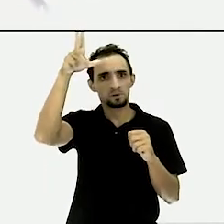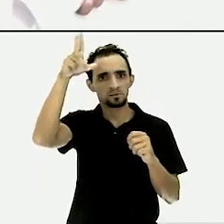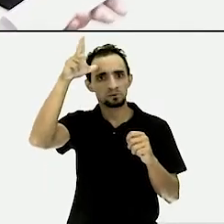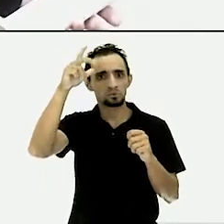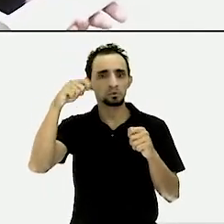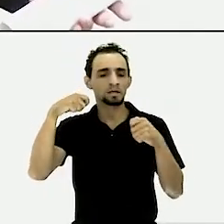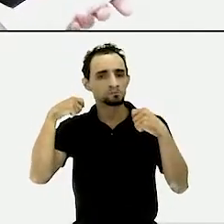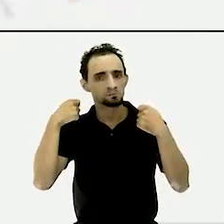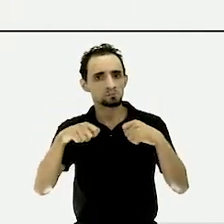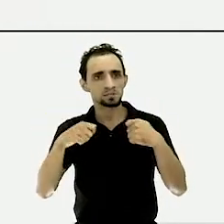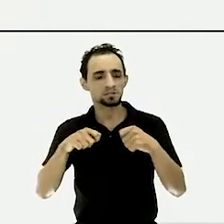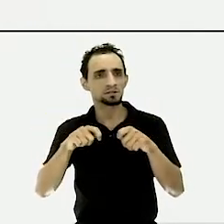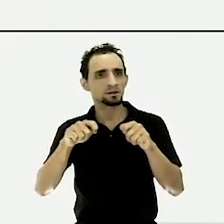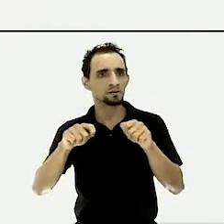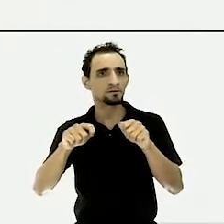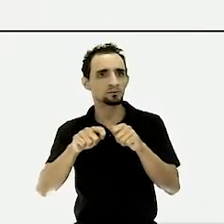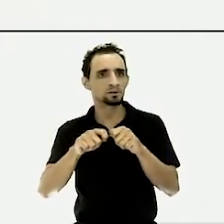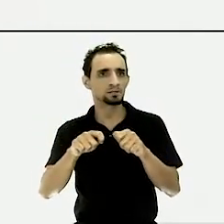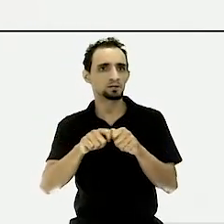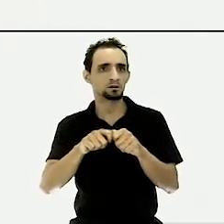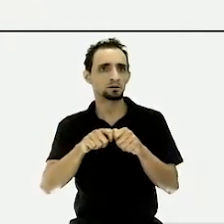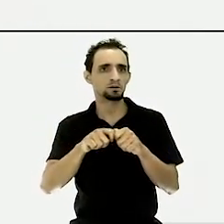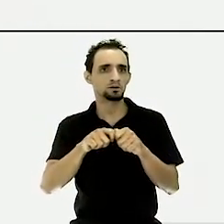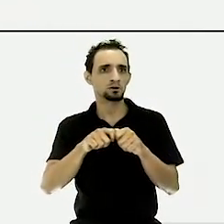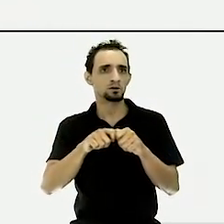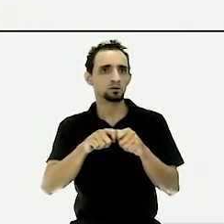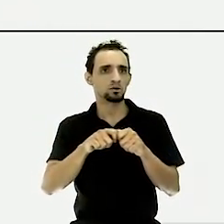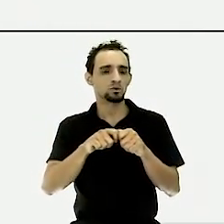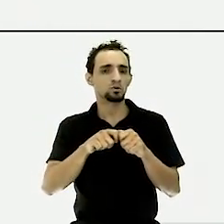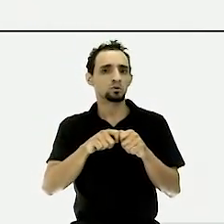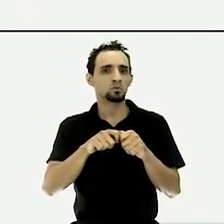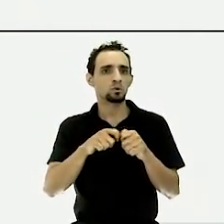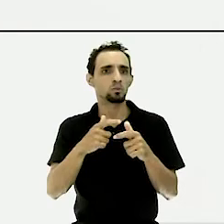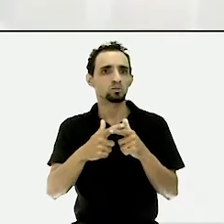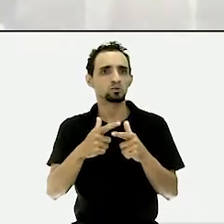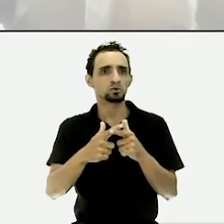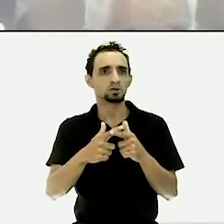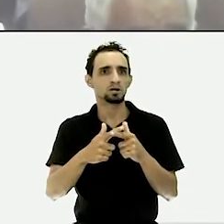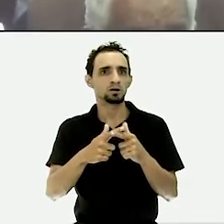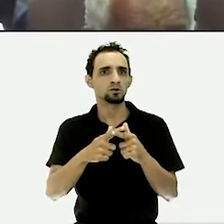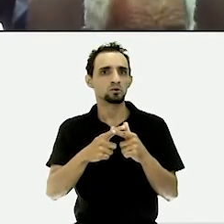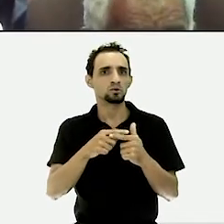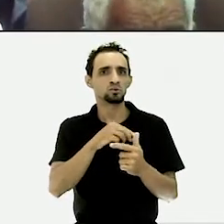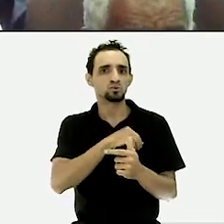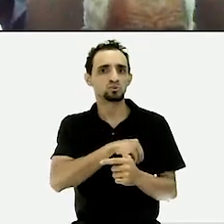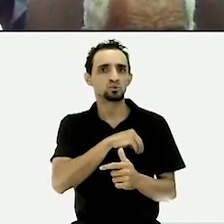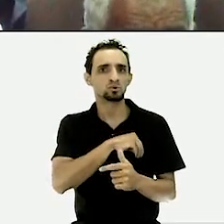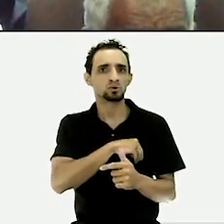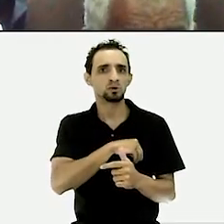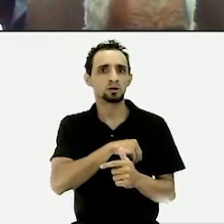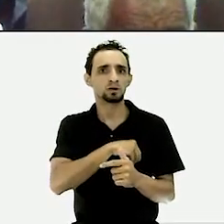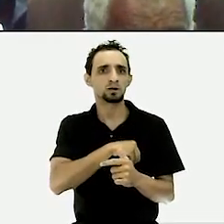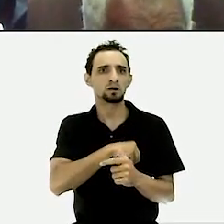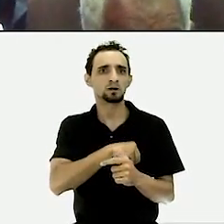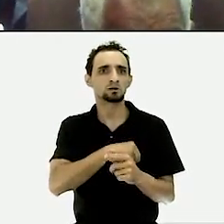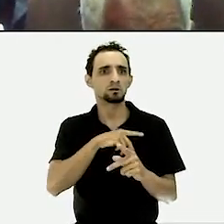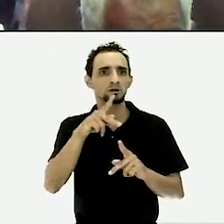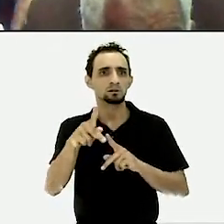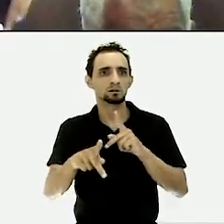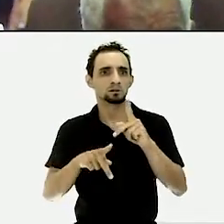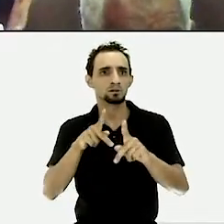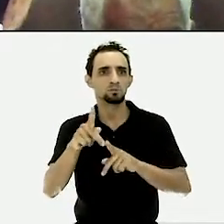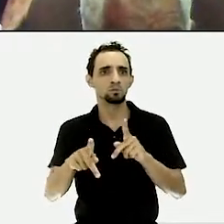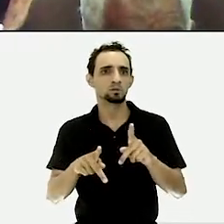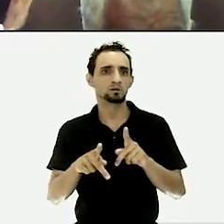defender a população, temos que defender o direito do povo. Então, queria deixar vocês tranquilos, que nós vamos conversar com o